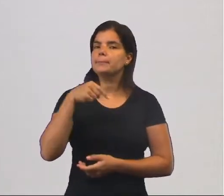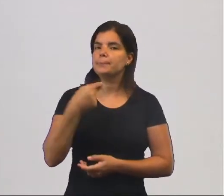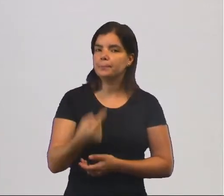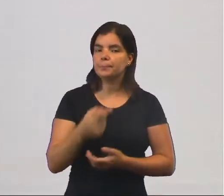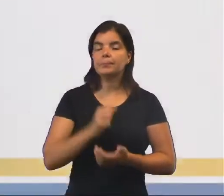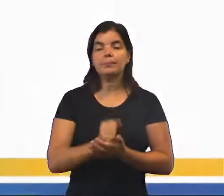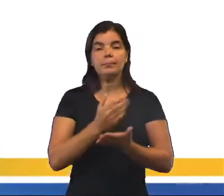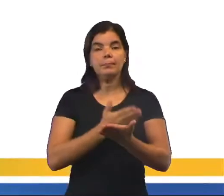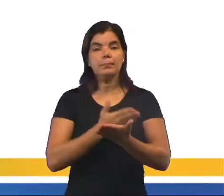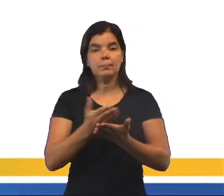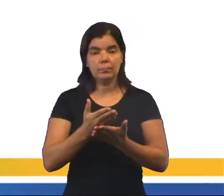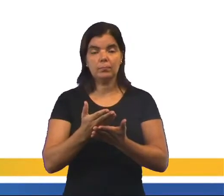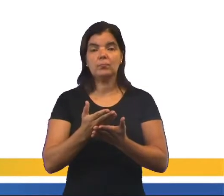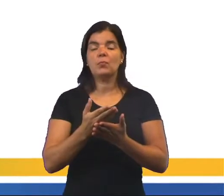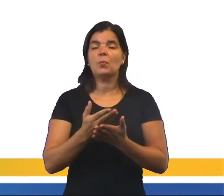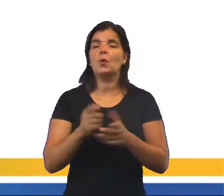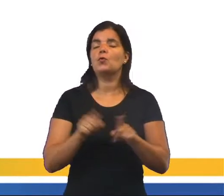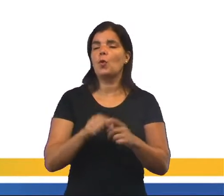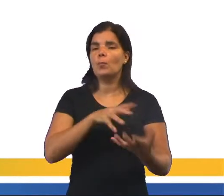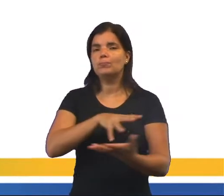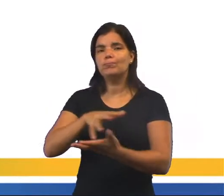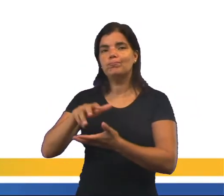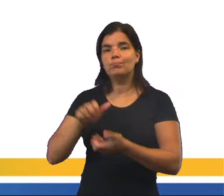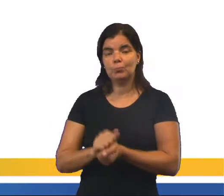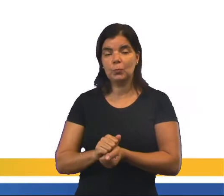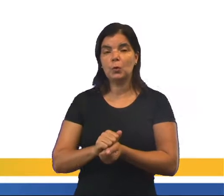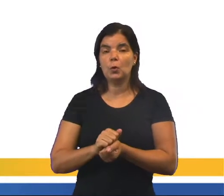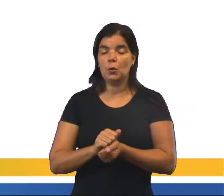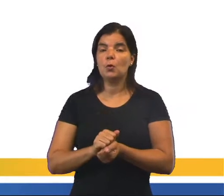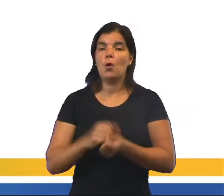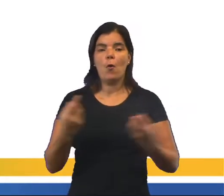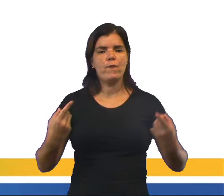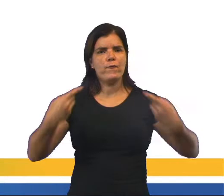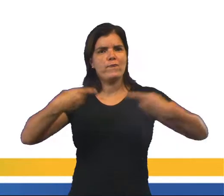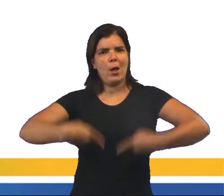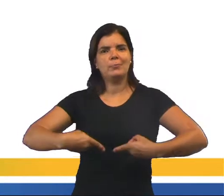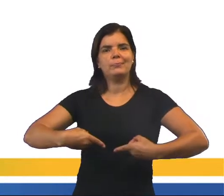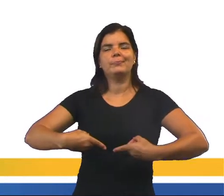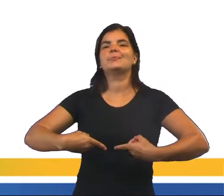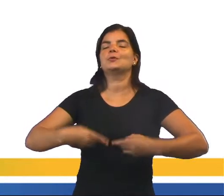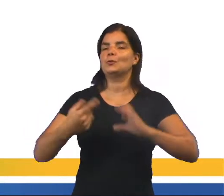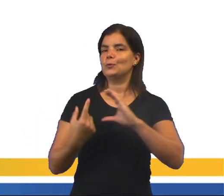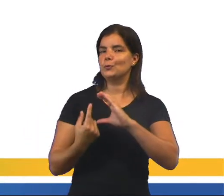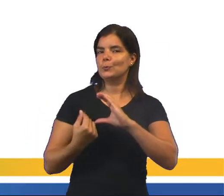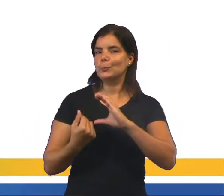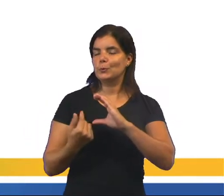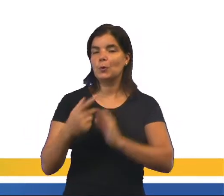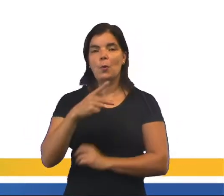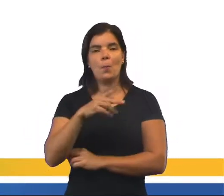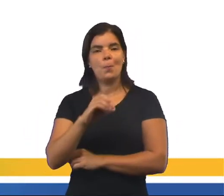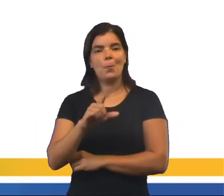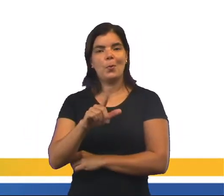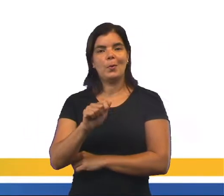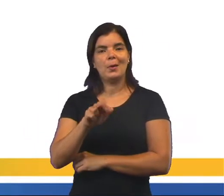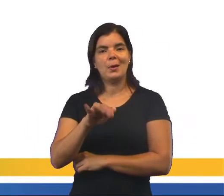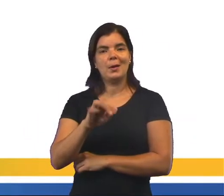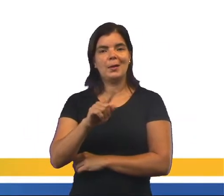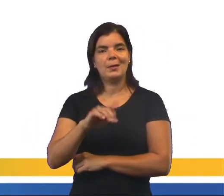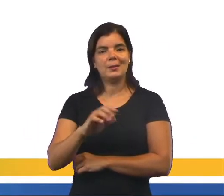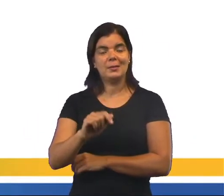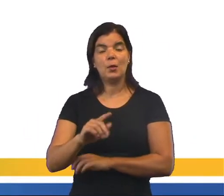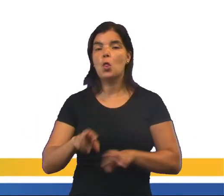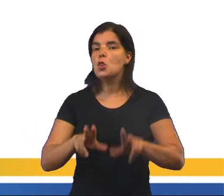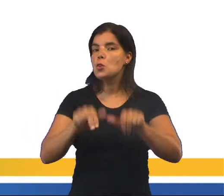daí, começa a polarização do mundo, que é o socialismo versus capitalismo. Essa polarização nunca gerou um conflito